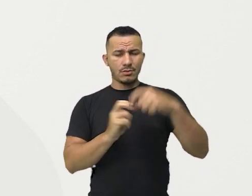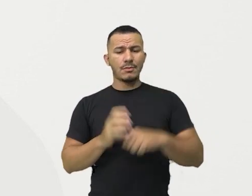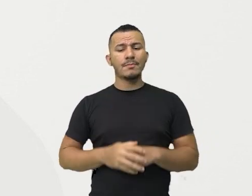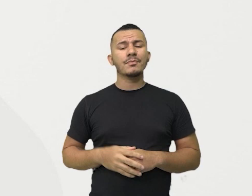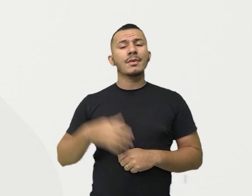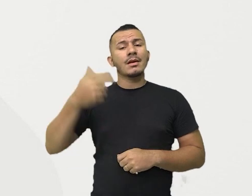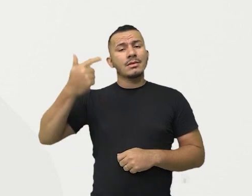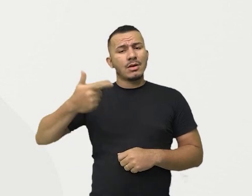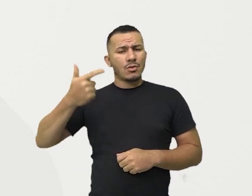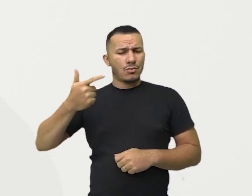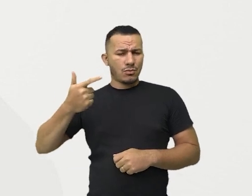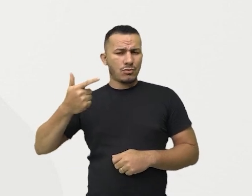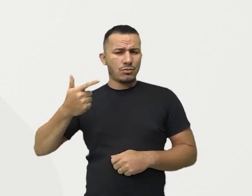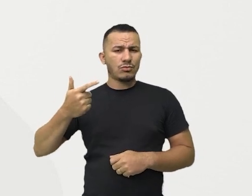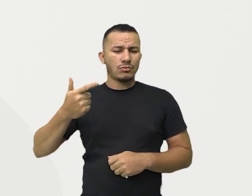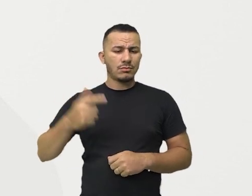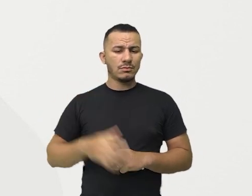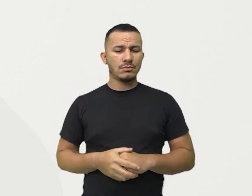no segundo